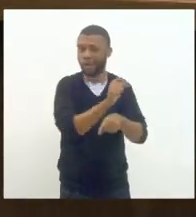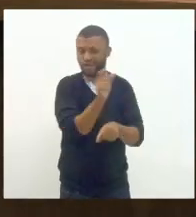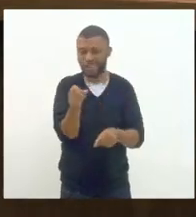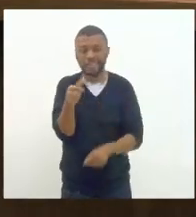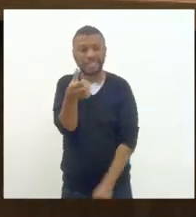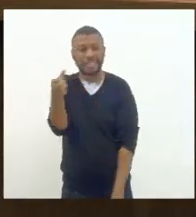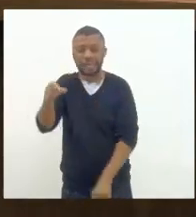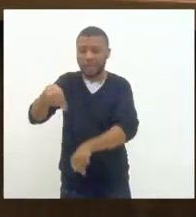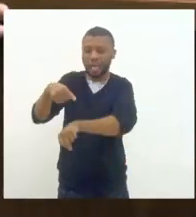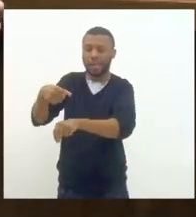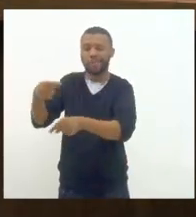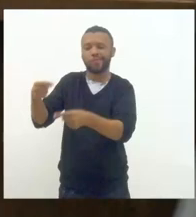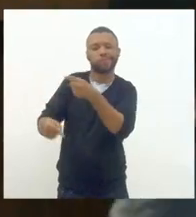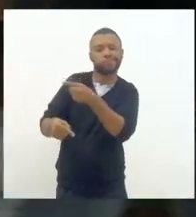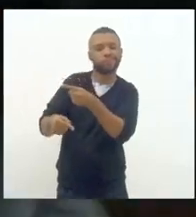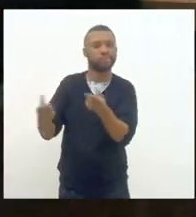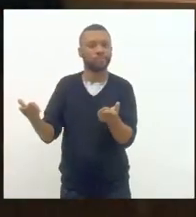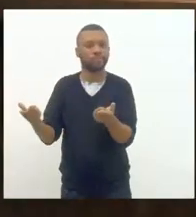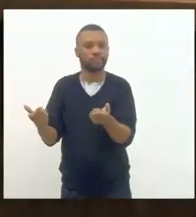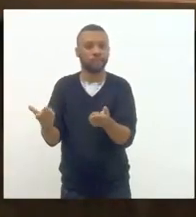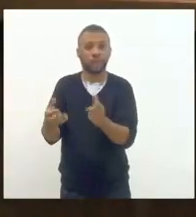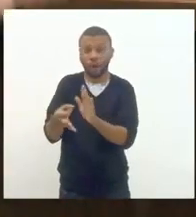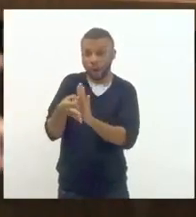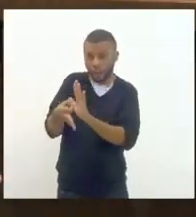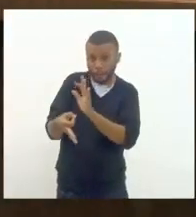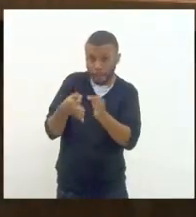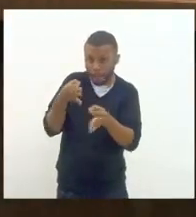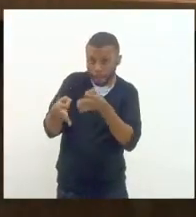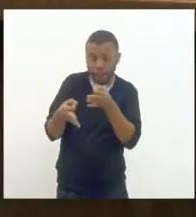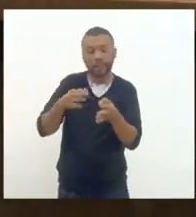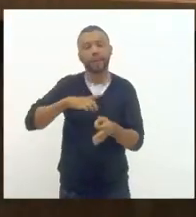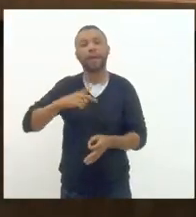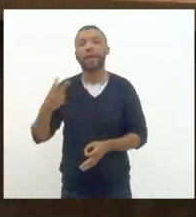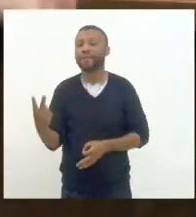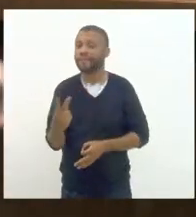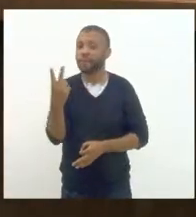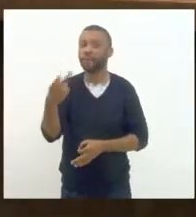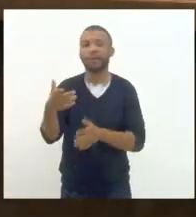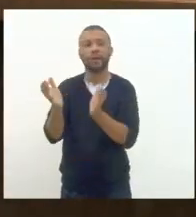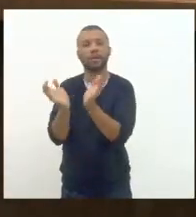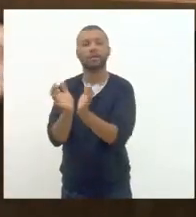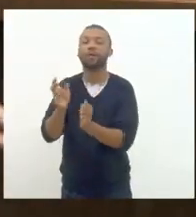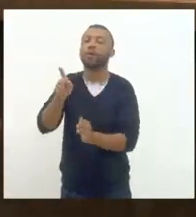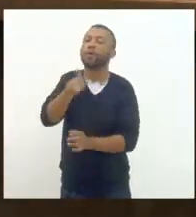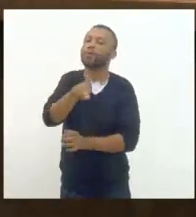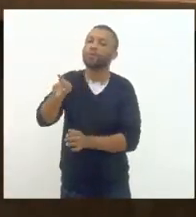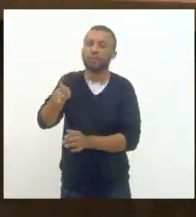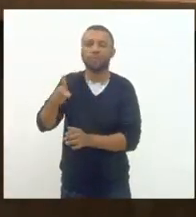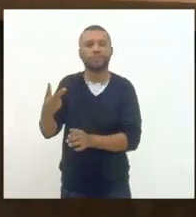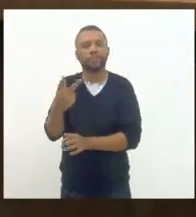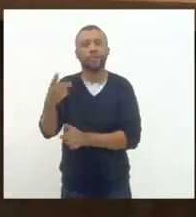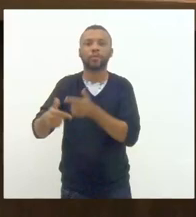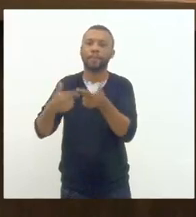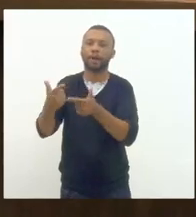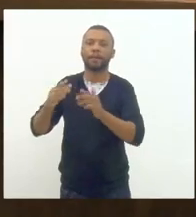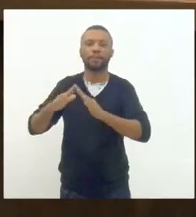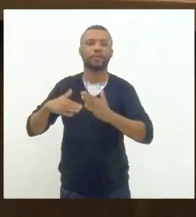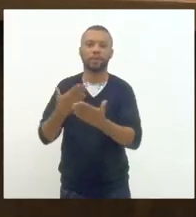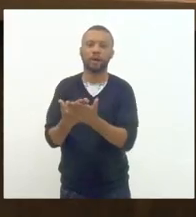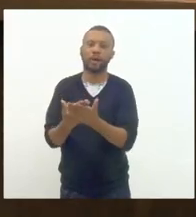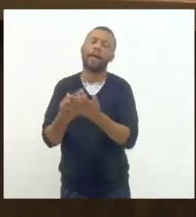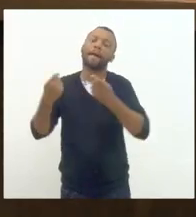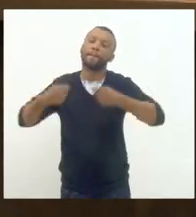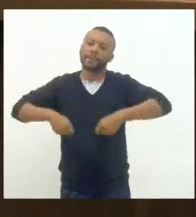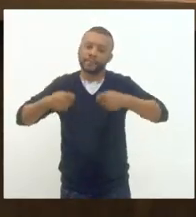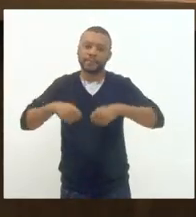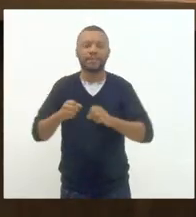ainda assim, para além dos argumentos que o Flávio trouxe, que isso é uma valorização do professor e valoriza e qualifica o trabalho na escola, é preciso garantir o direito